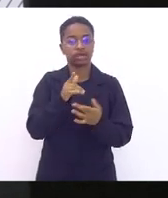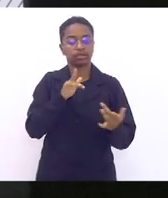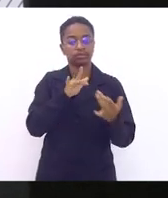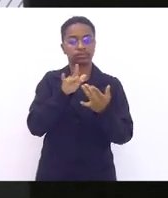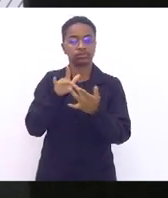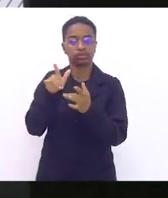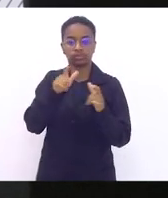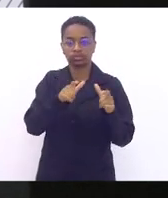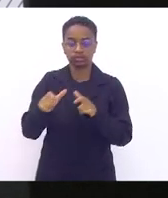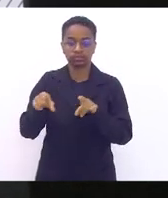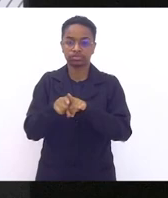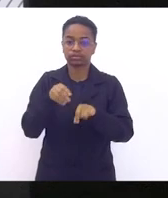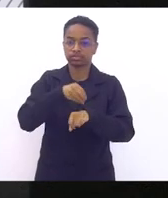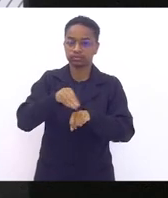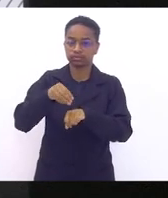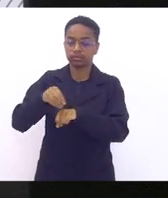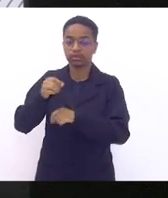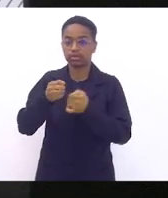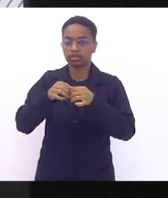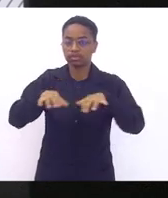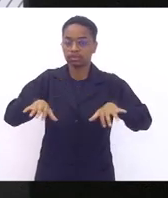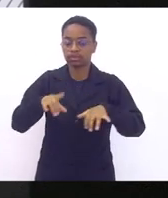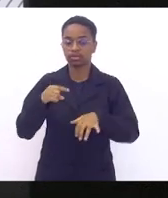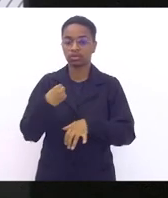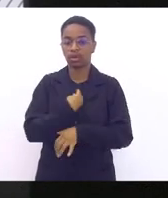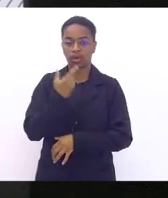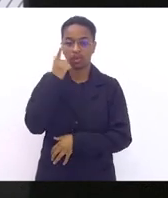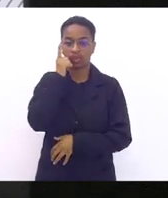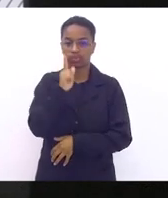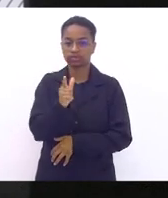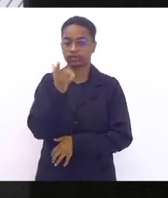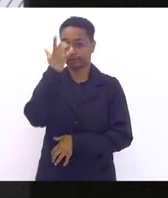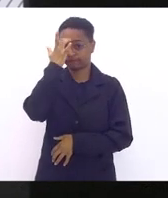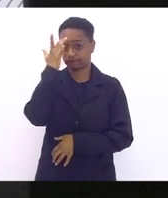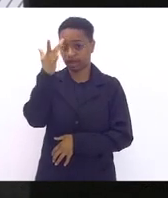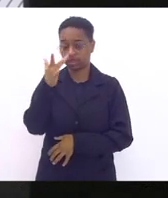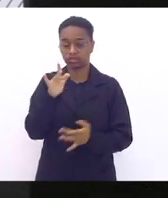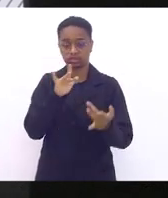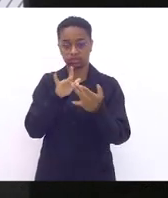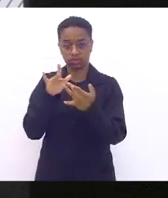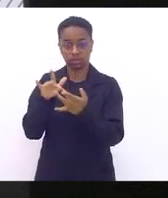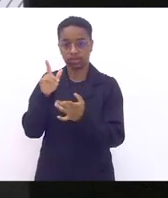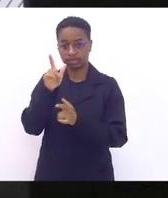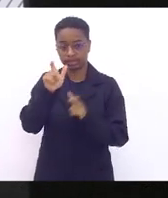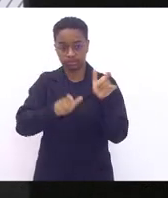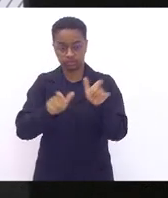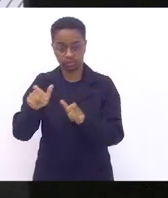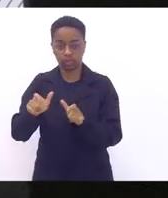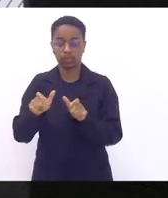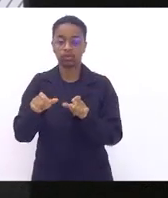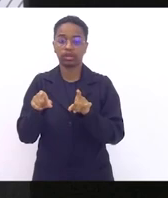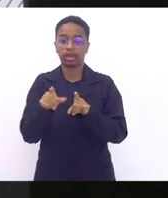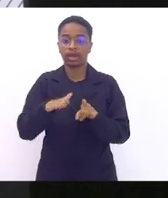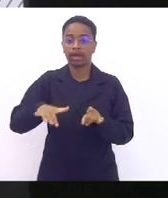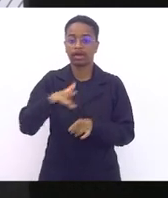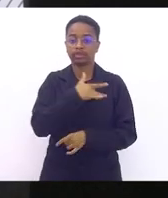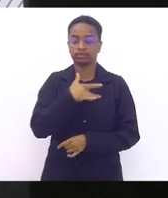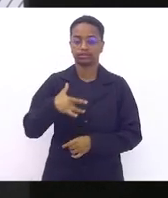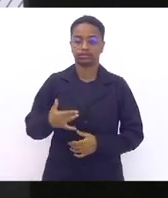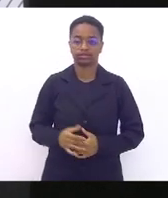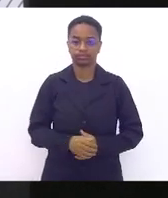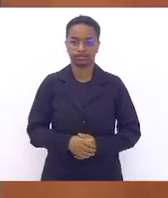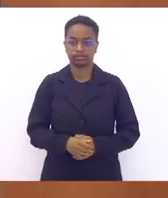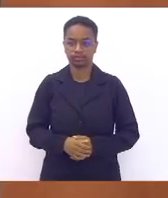da descentralização para que a gente possa facilitar o acesso dos usuários cidadãos ao serviço de saúde,